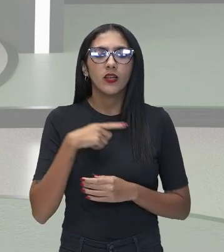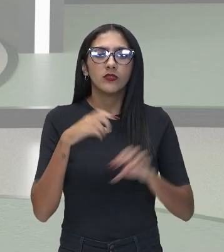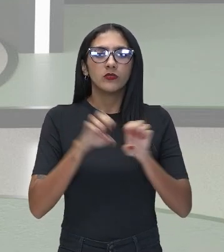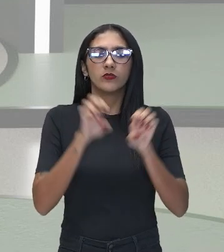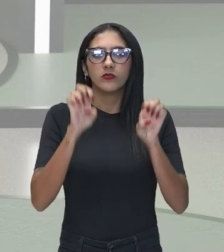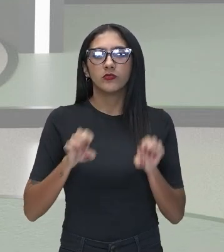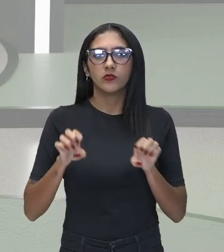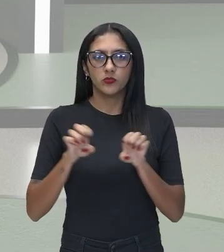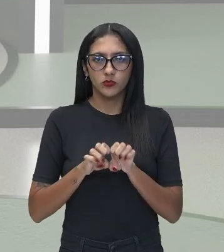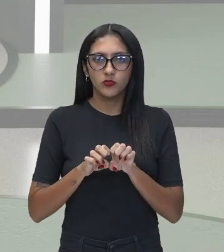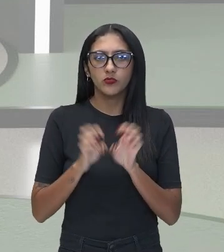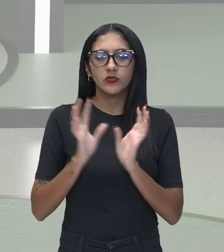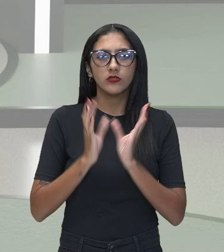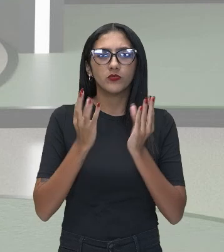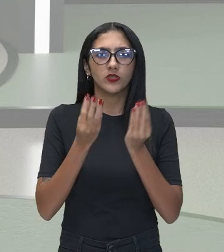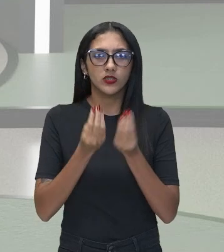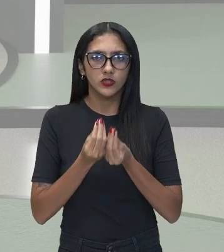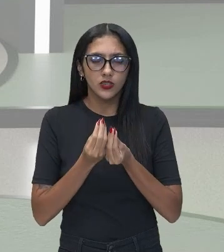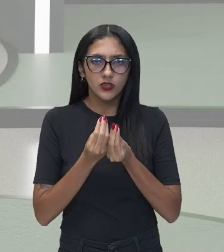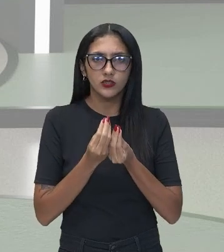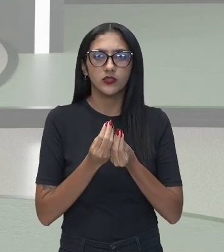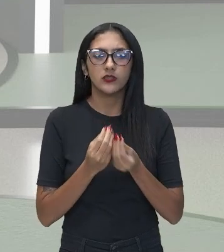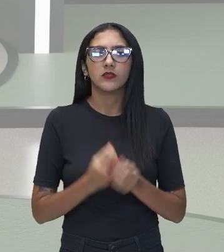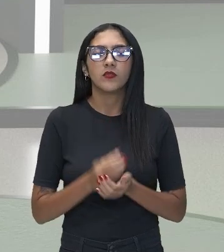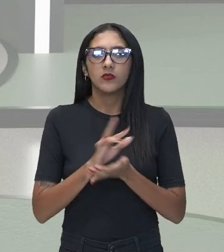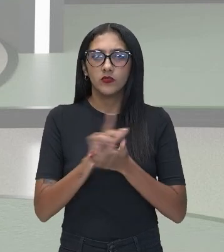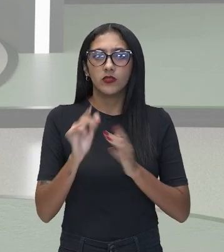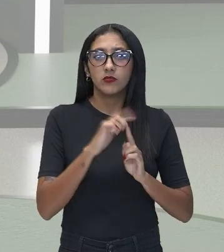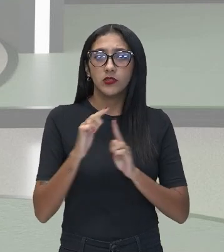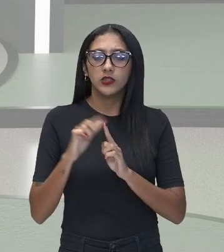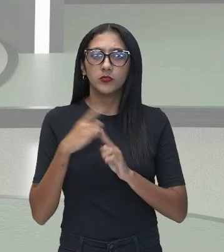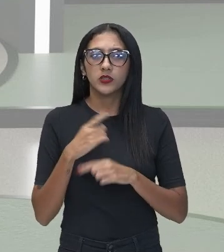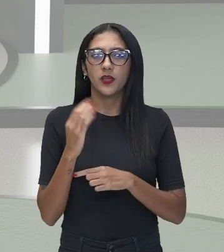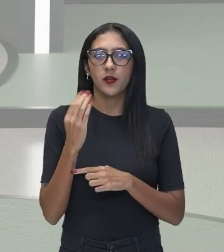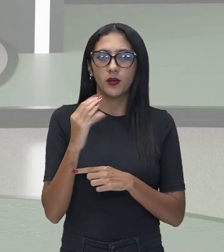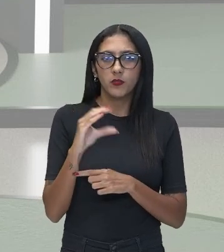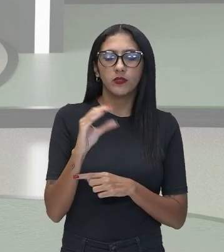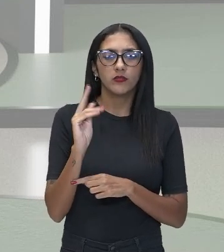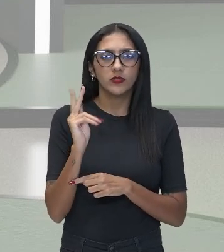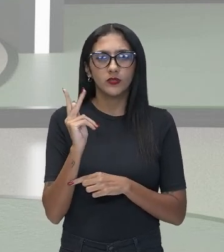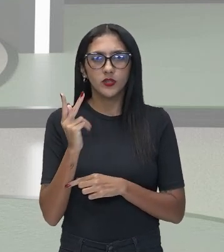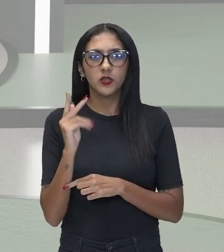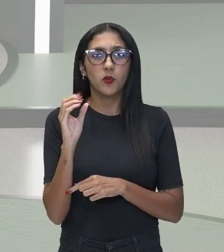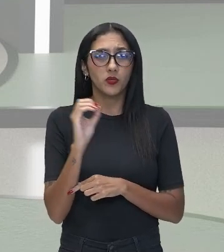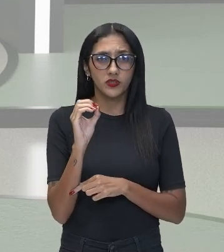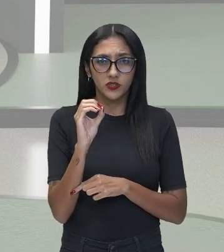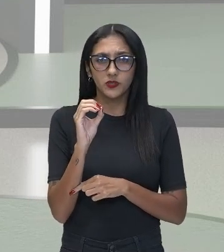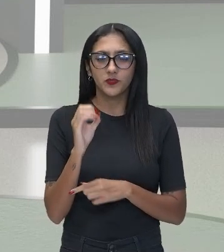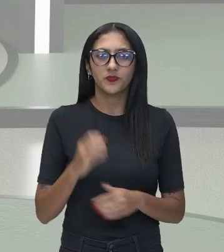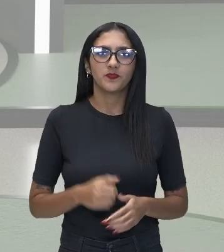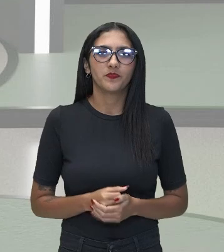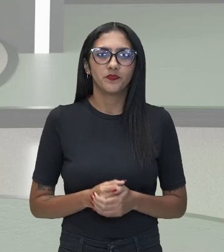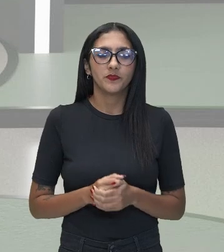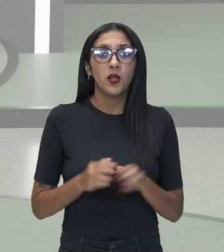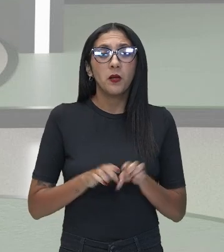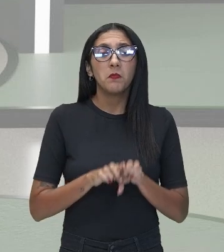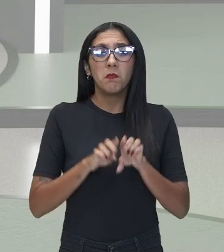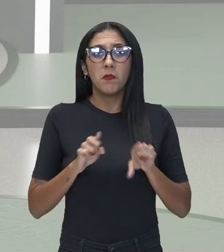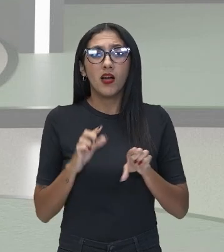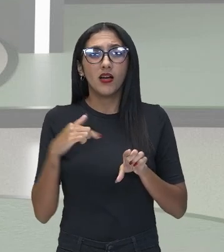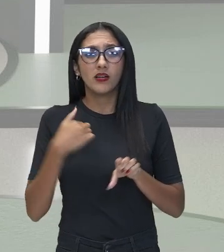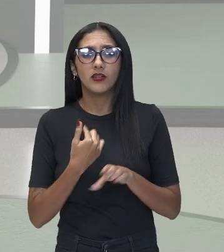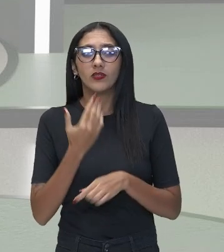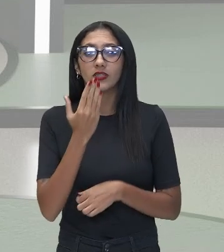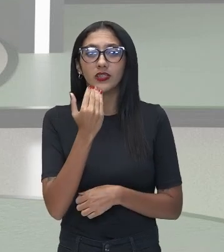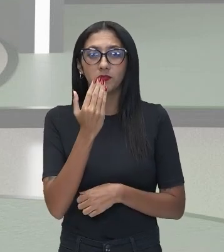né? Glicídios ou glucídios formados por carbono, hidrogênio e oxigênio. Mas na nossa